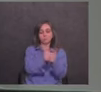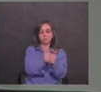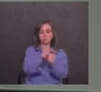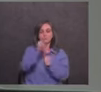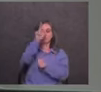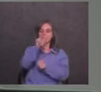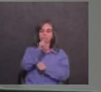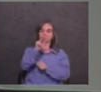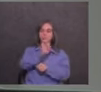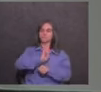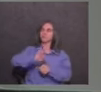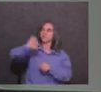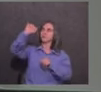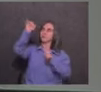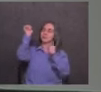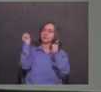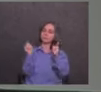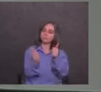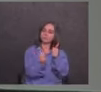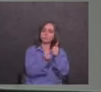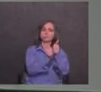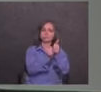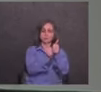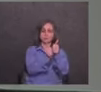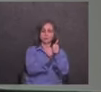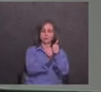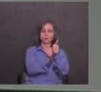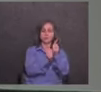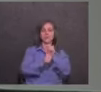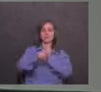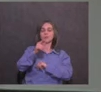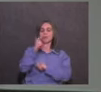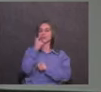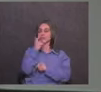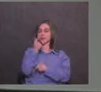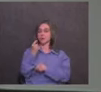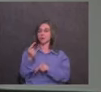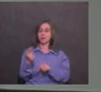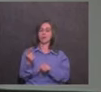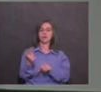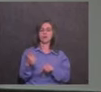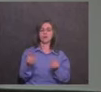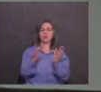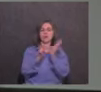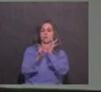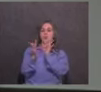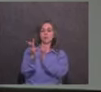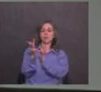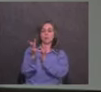graça, à perfeita semelhança com o Autor da vida, Jesus Cristo, que nasceu da